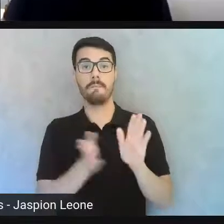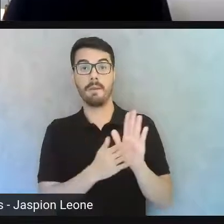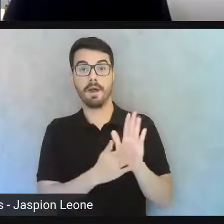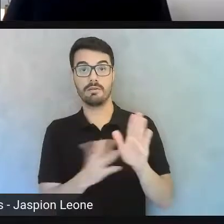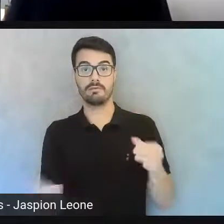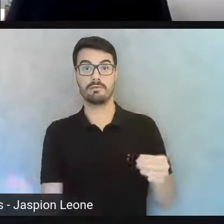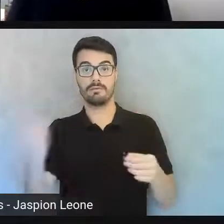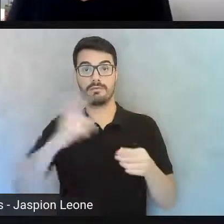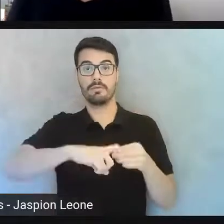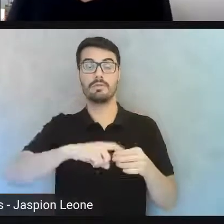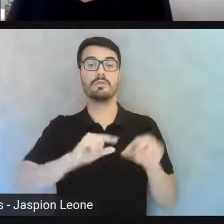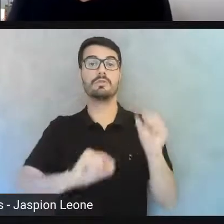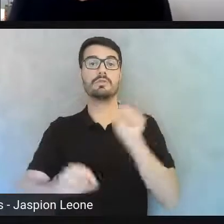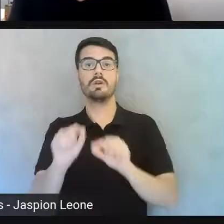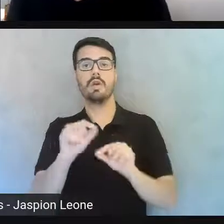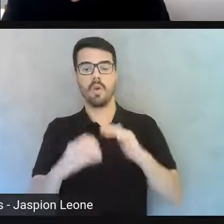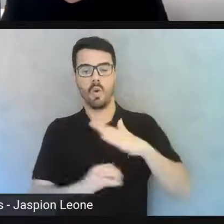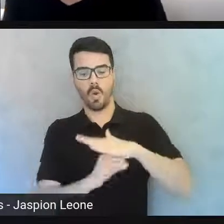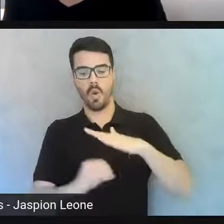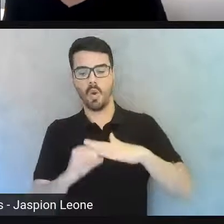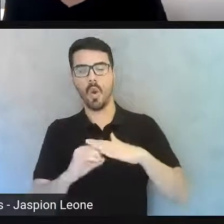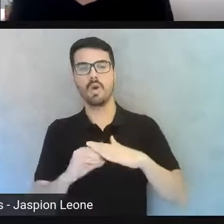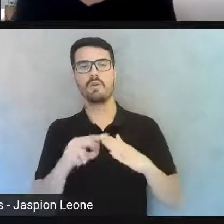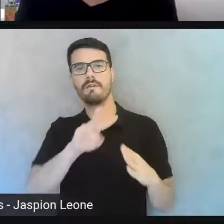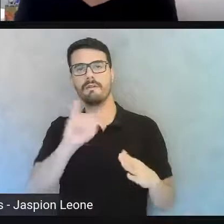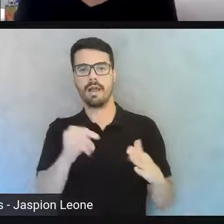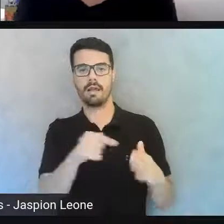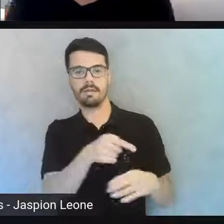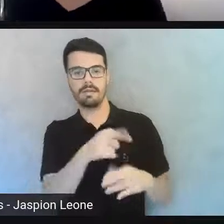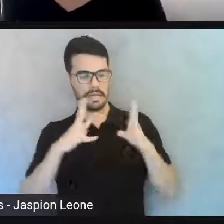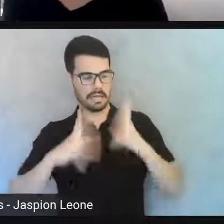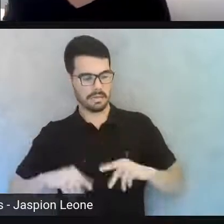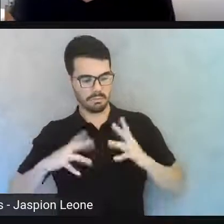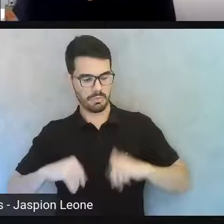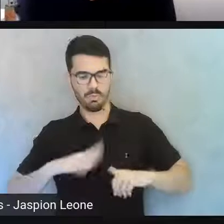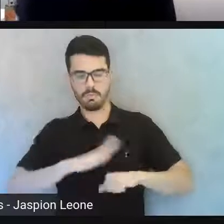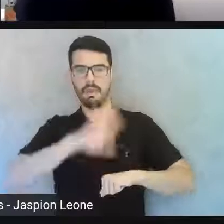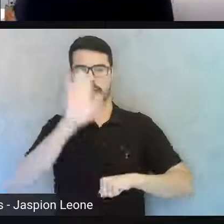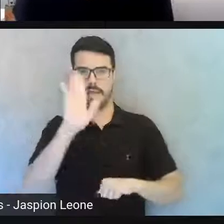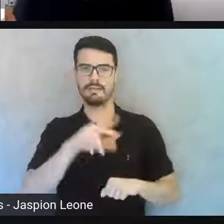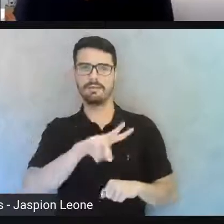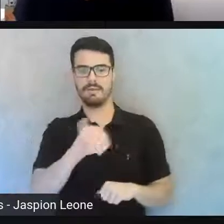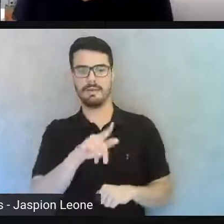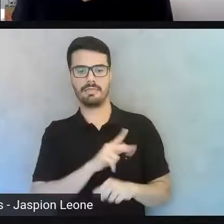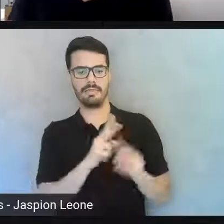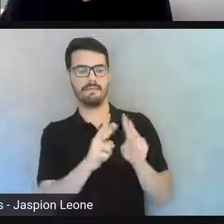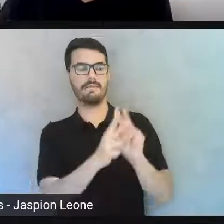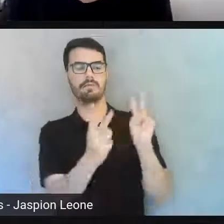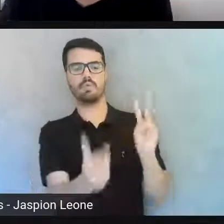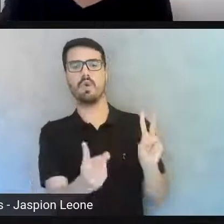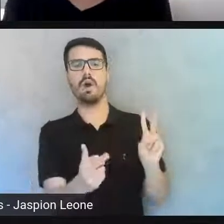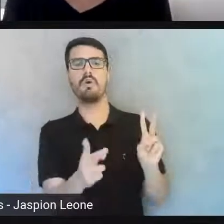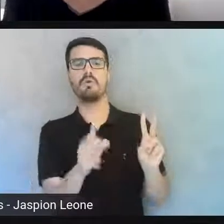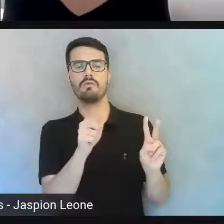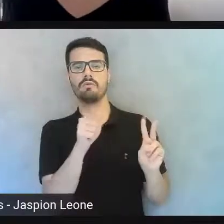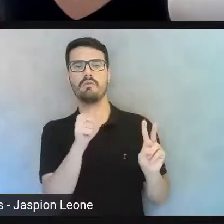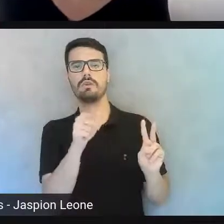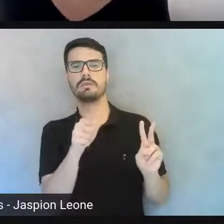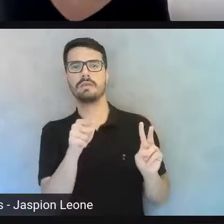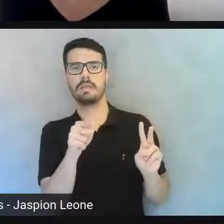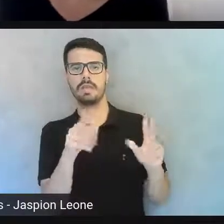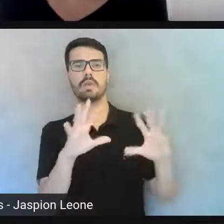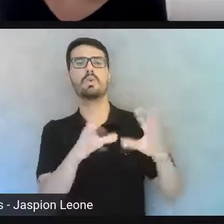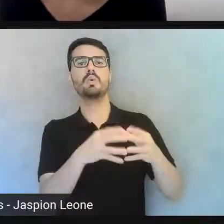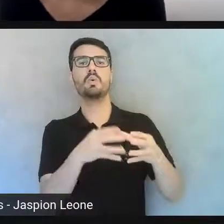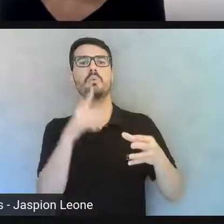qual é o que o órgão vai dizer? Vai manter mais limpo? Vai ter remoto? Qual é a ação que eu digo assim? Você que é do grupo